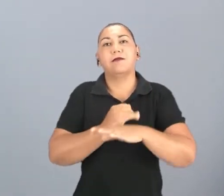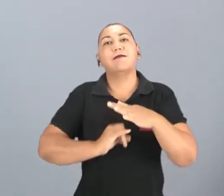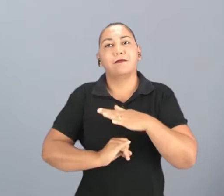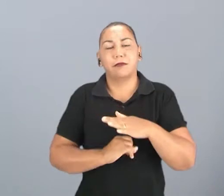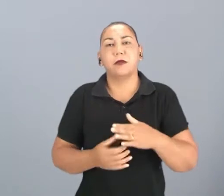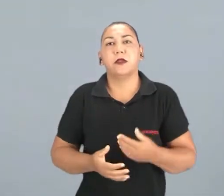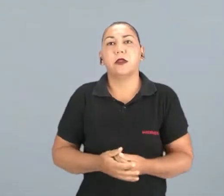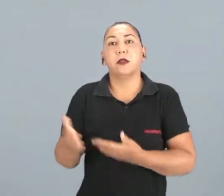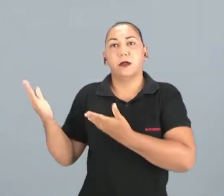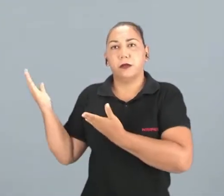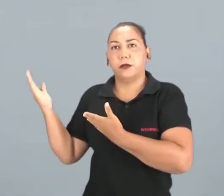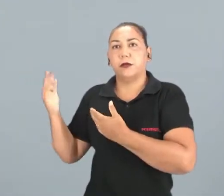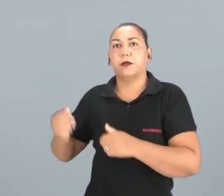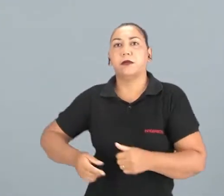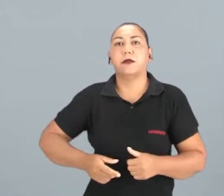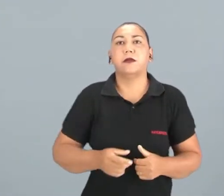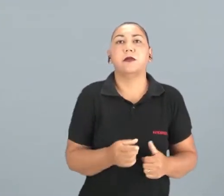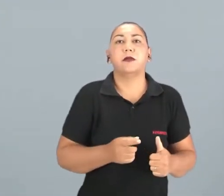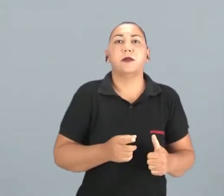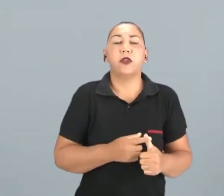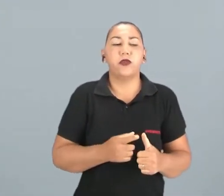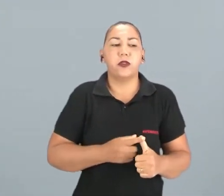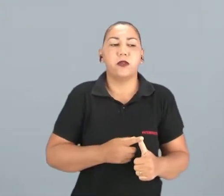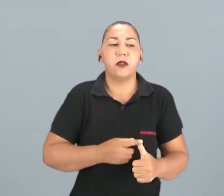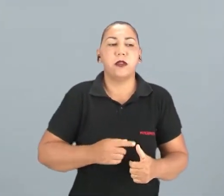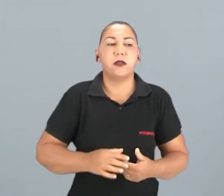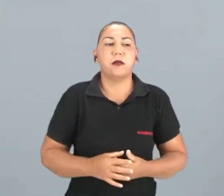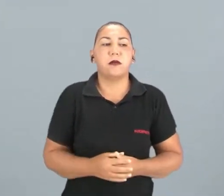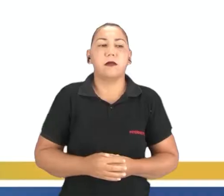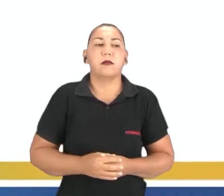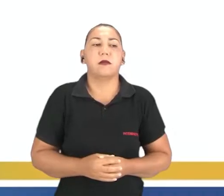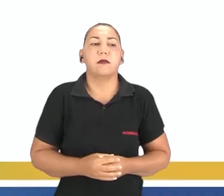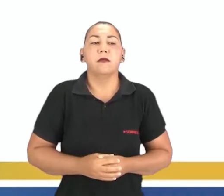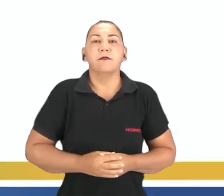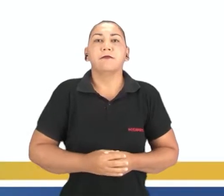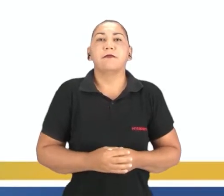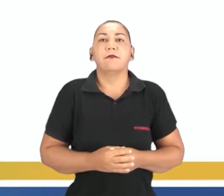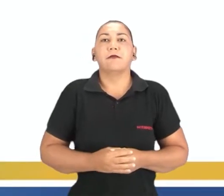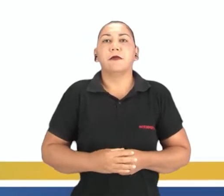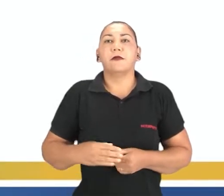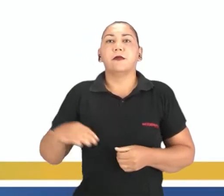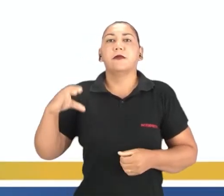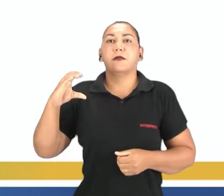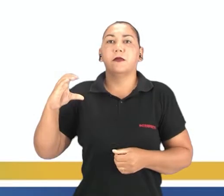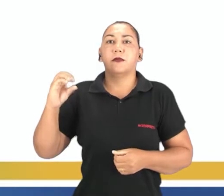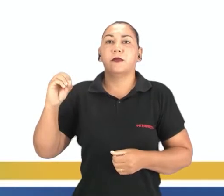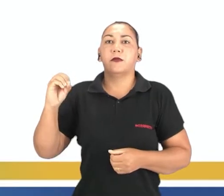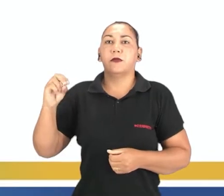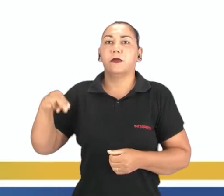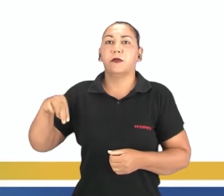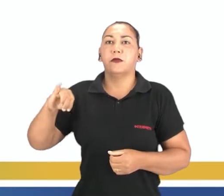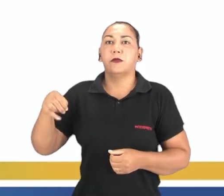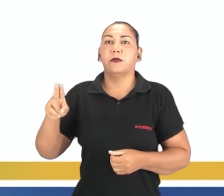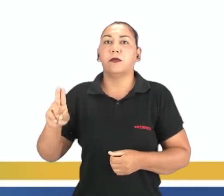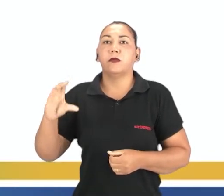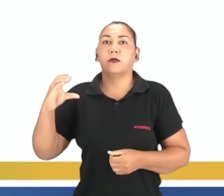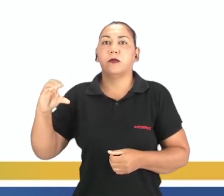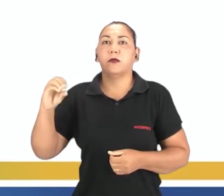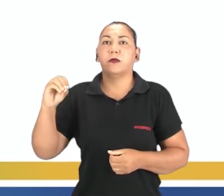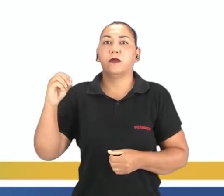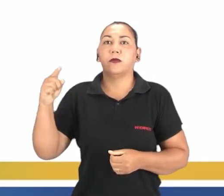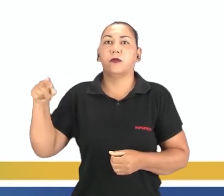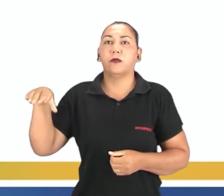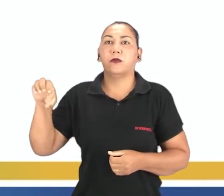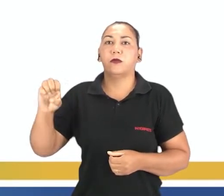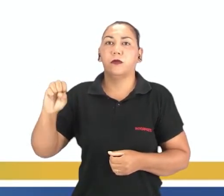Essas primeiras conjunções aí, pessoal, elas são as conjunções adversativas. O que são adversativas? Vem